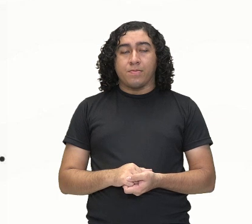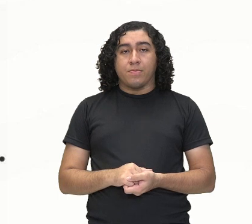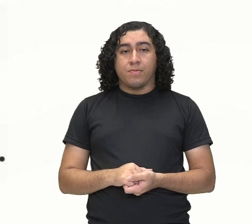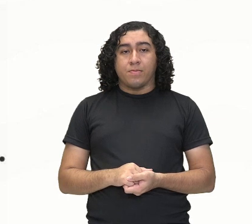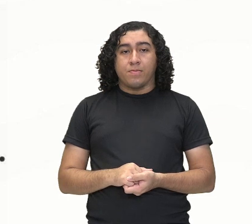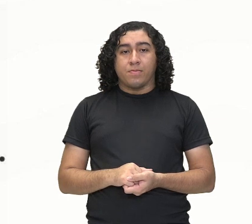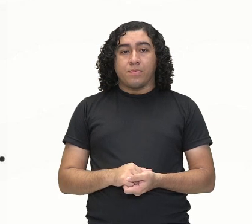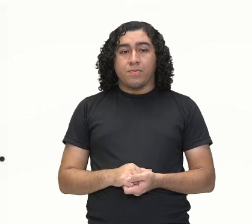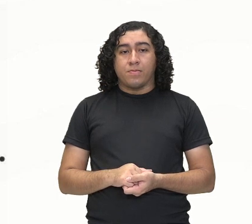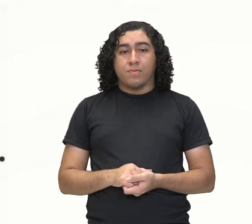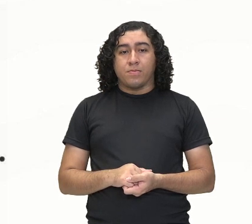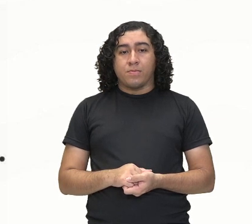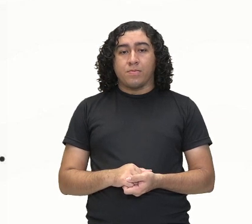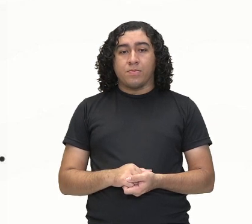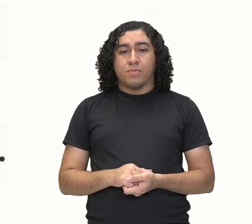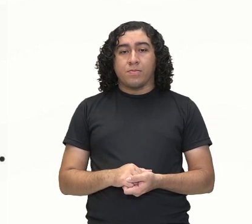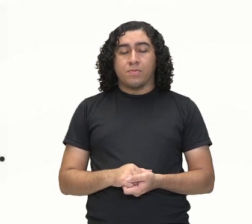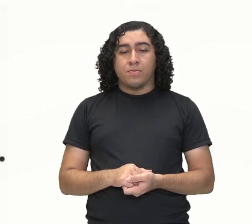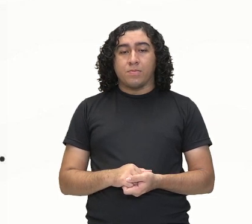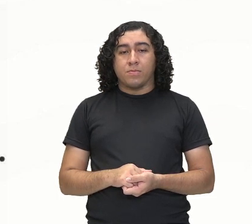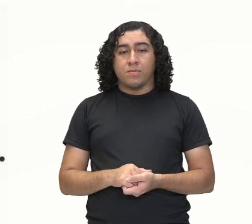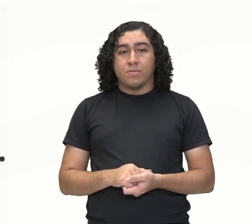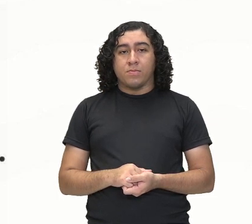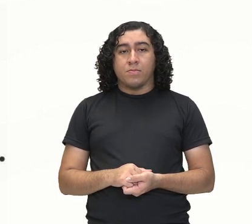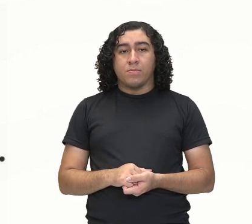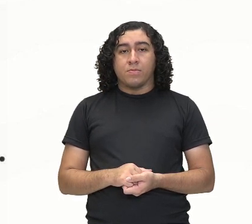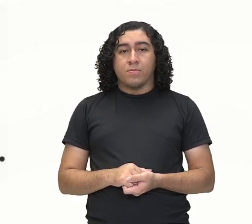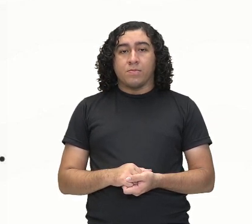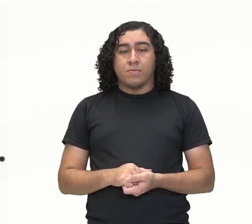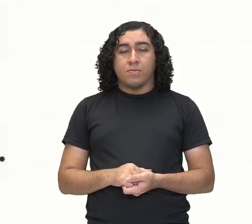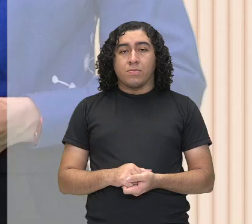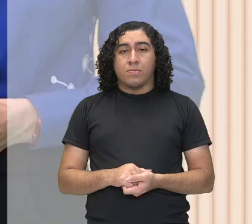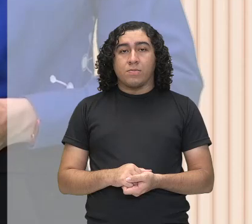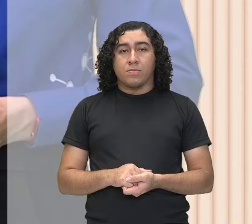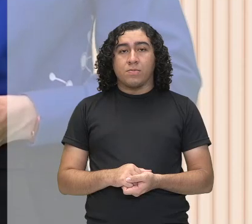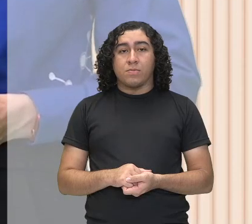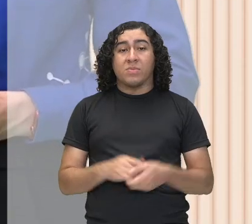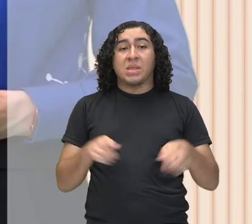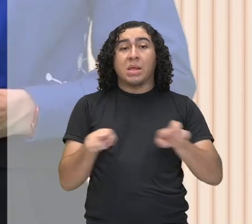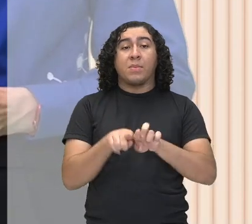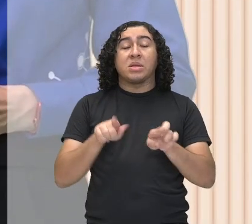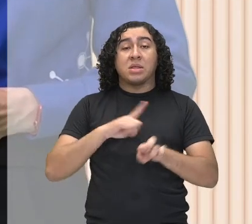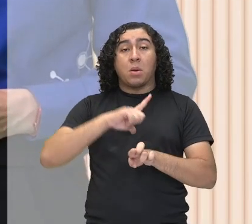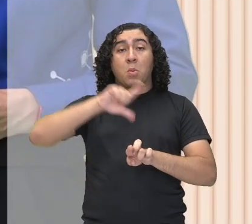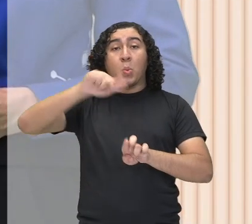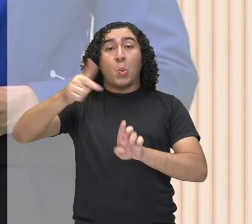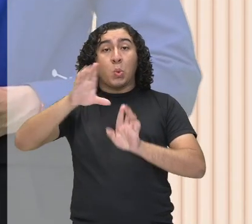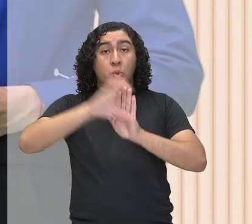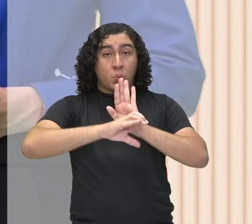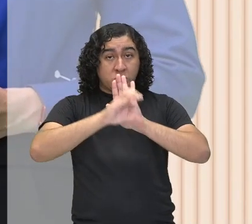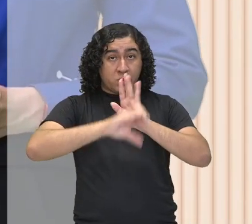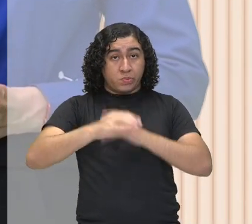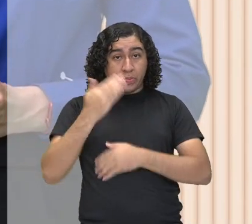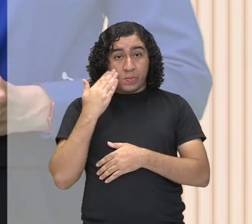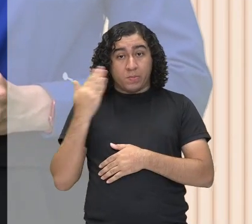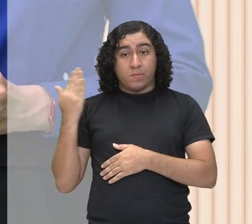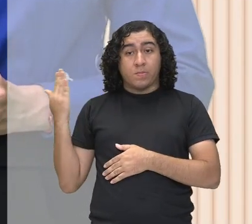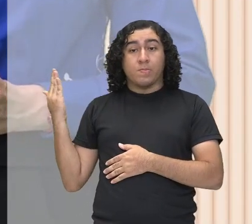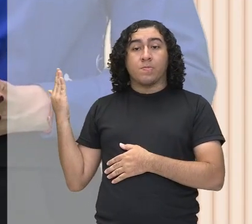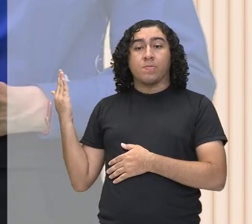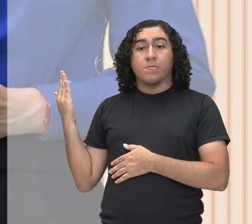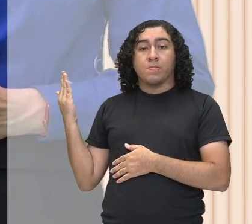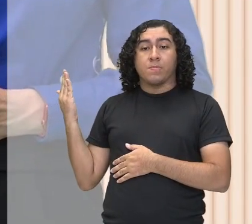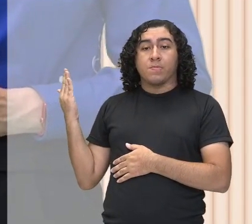E falamos também sobre os refugiados ambientais, tá bom? Então, nós vimos aí dos